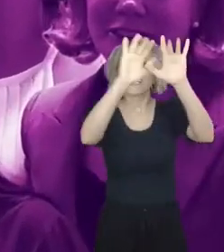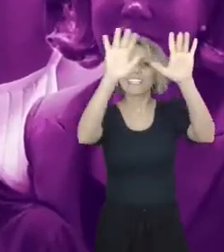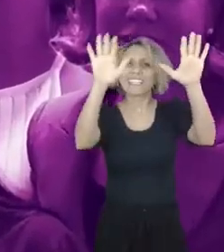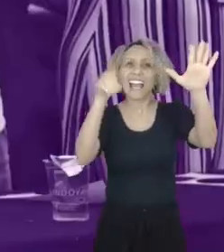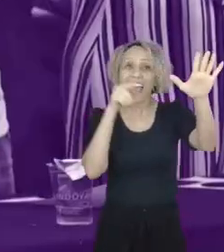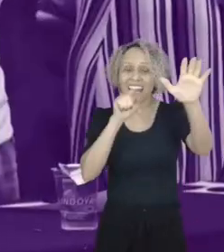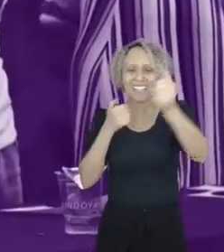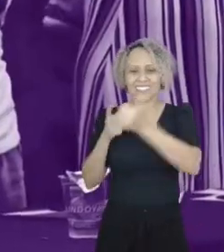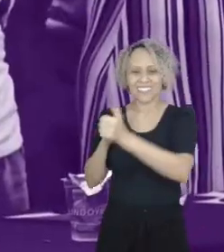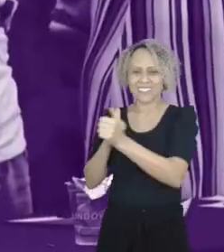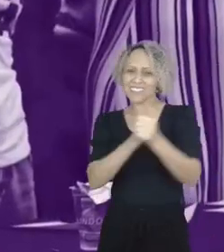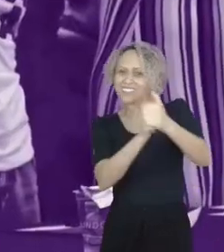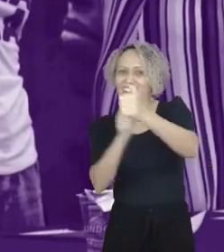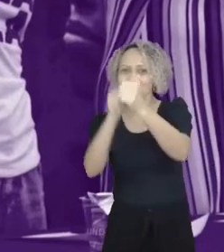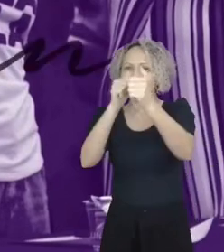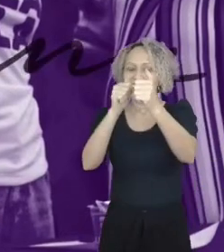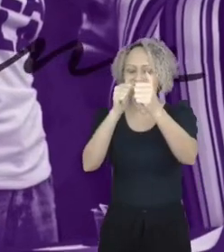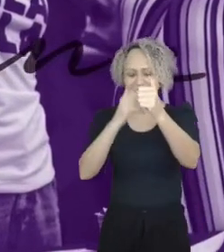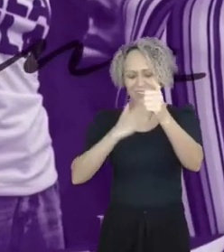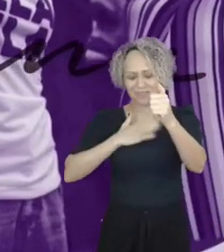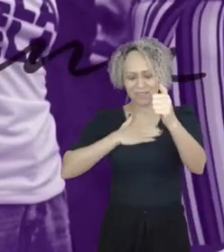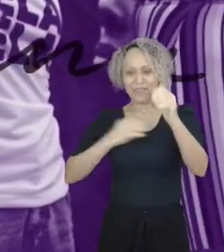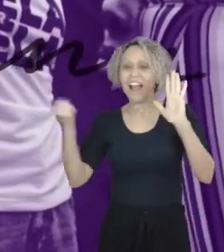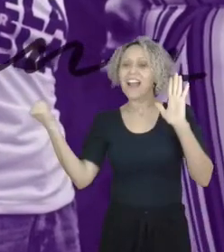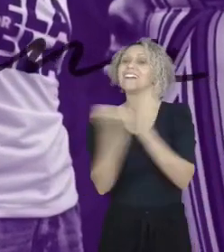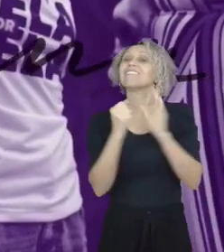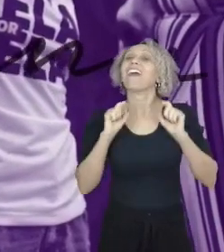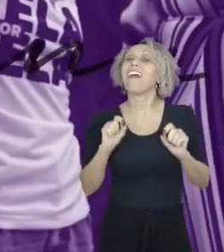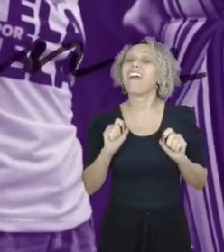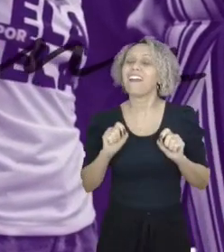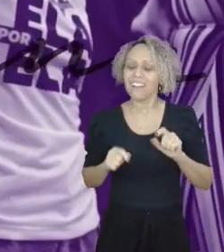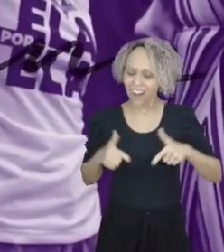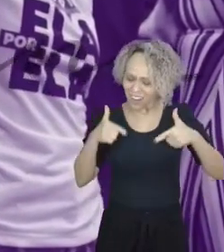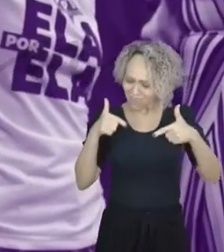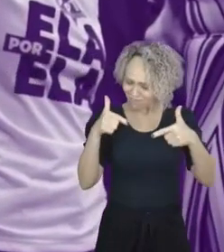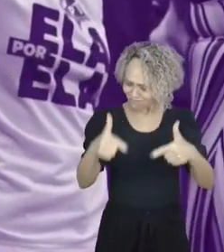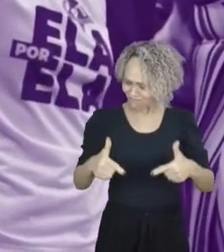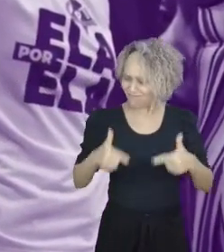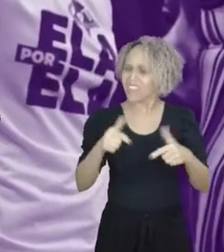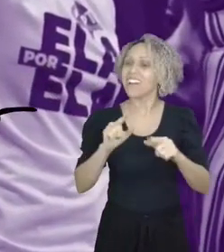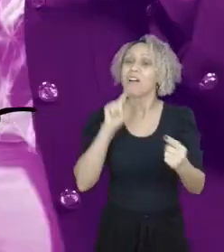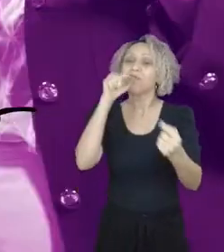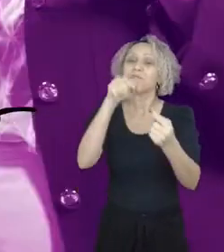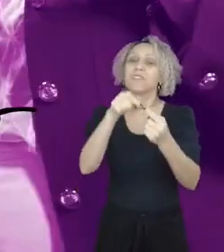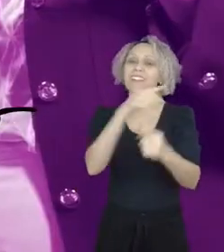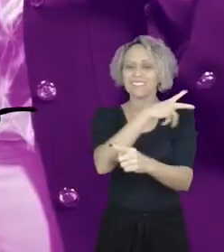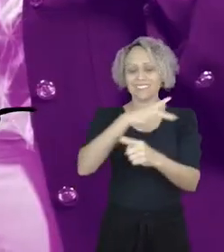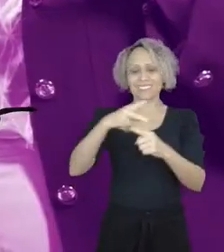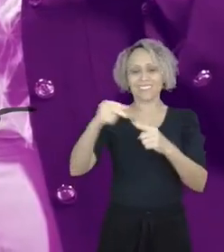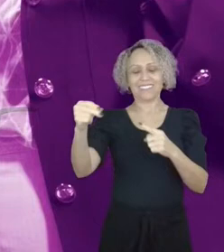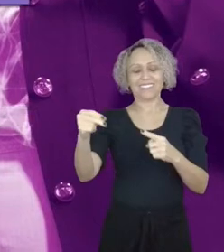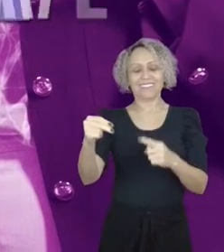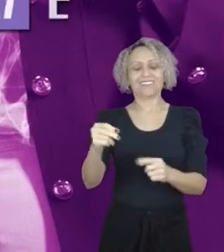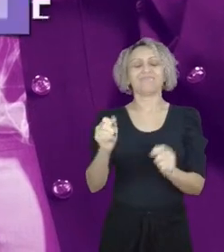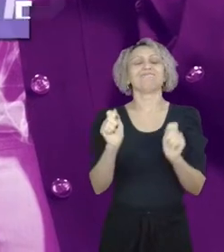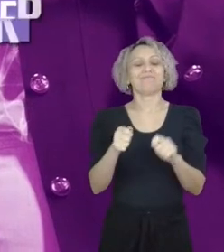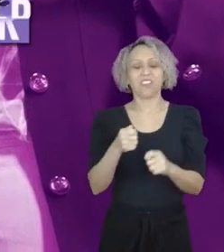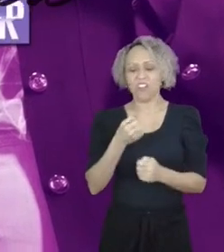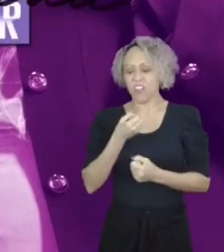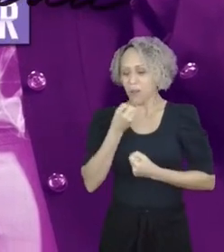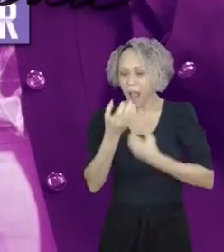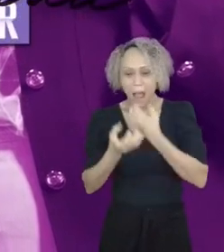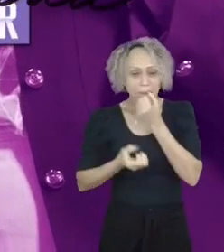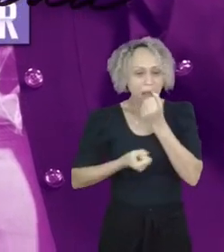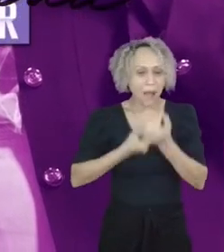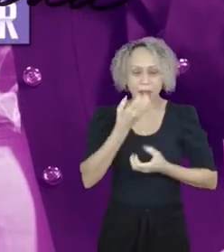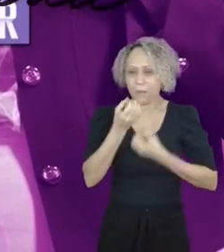vai me guiar. Ser guerreira é minha sina, batalhando pra vencer. Tenho voz pra ser